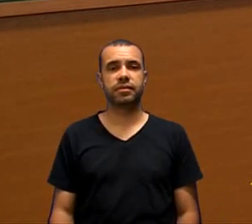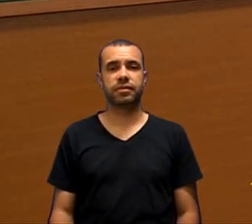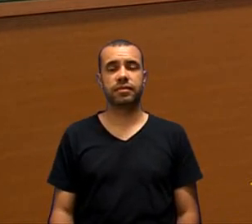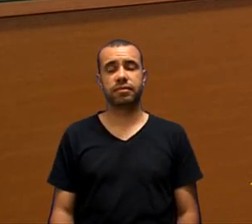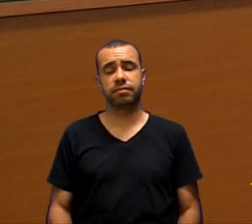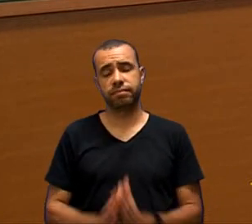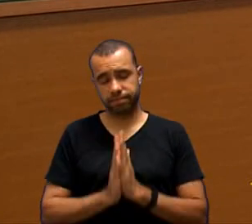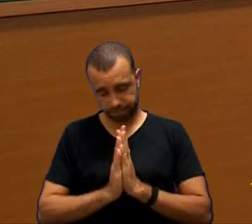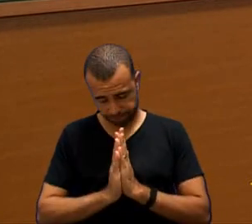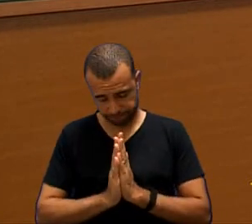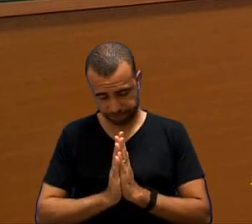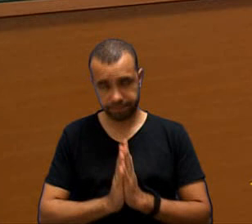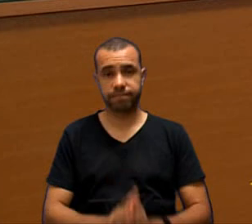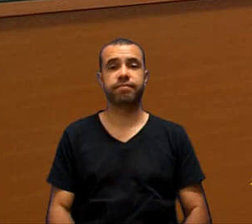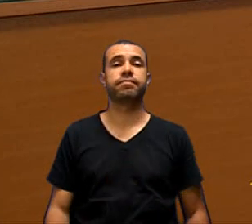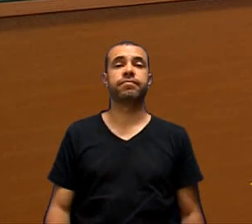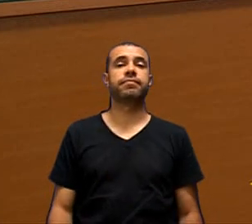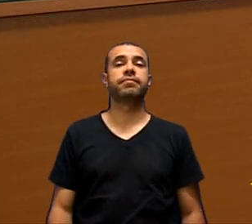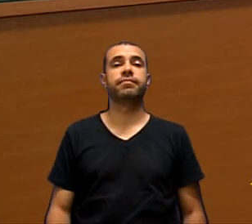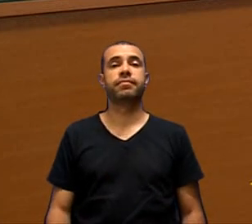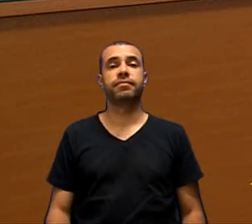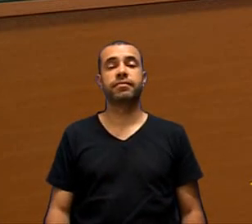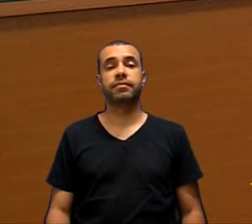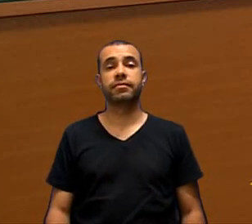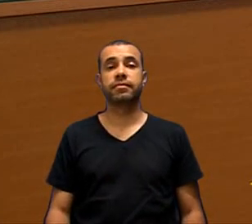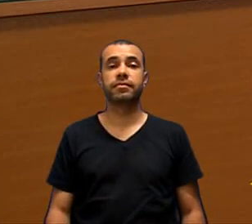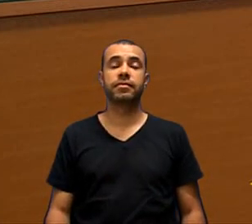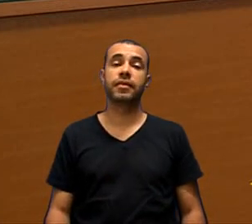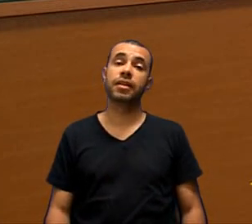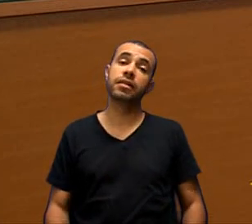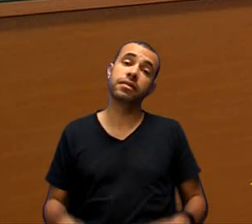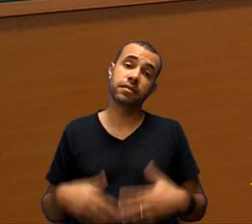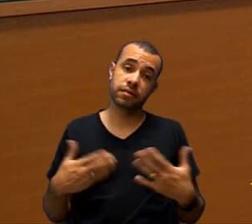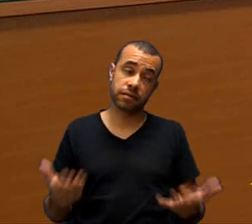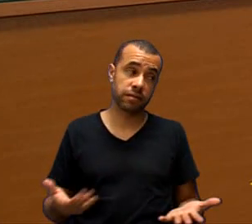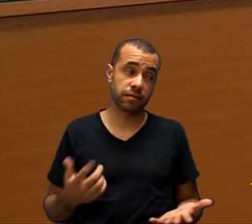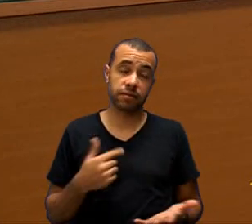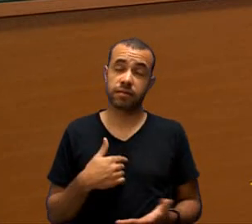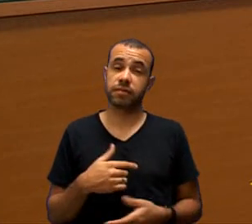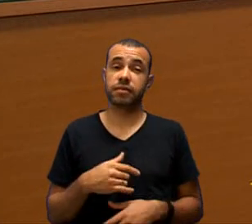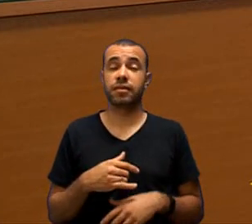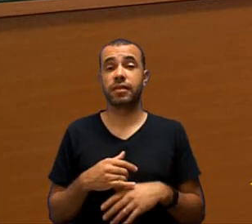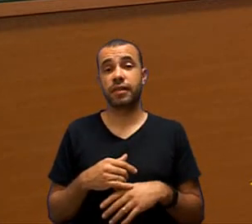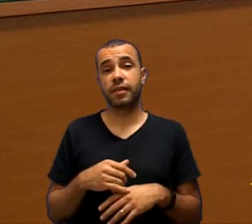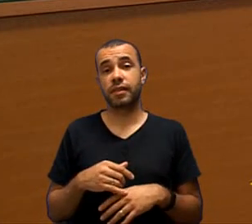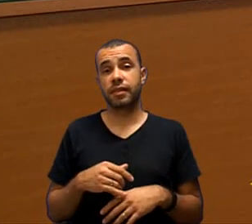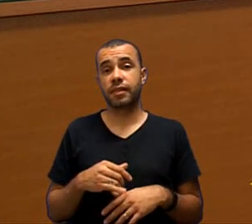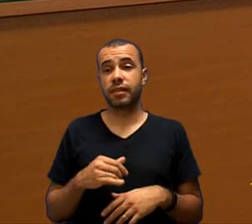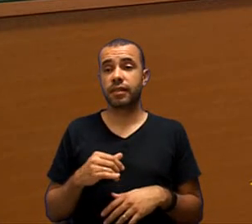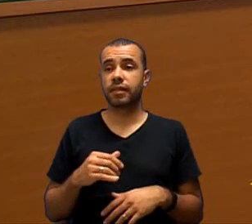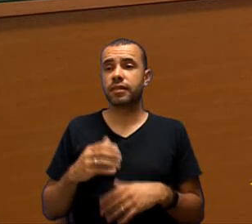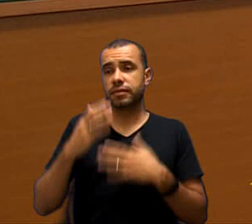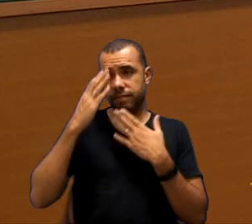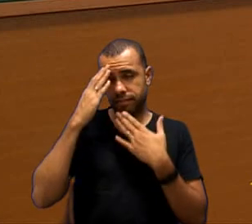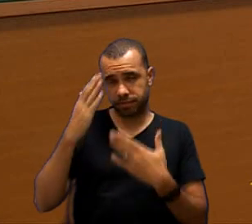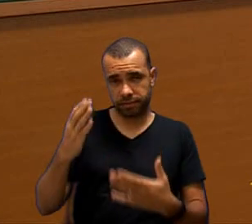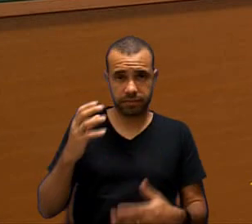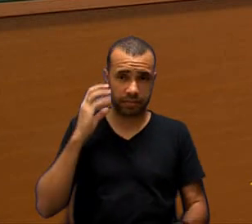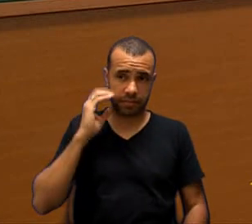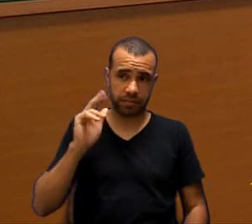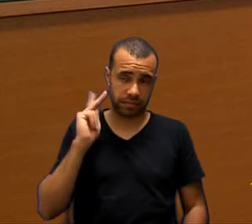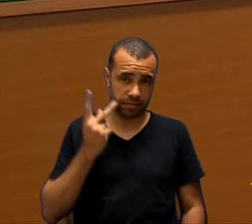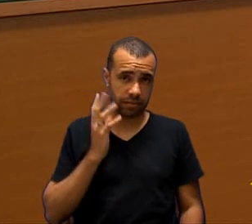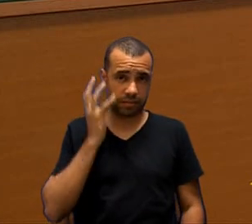Por favor. É som. Alô? Bom, eu gostaria de acreditar ao vereador Hudson Piscine